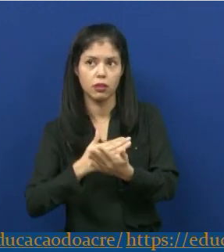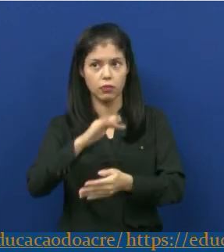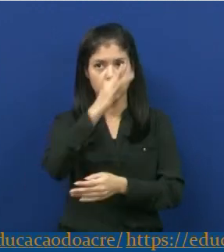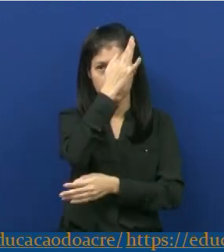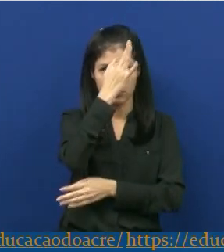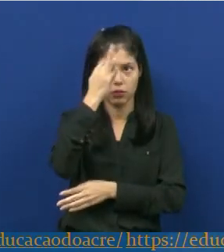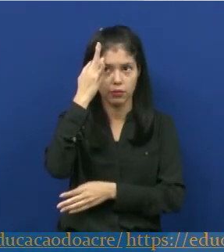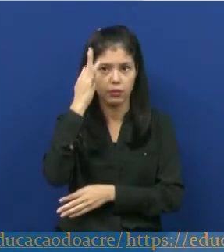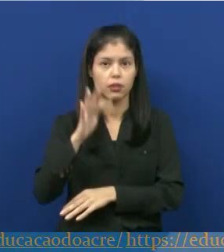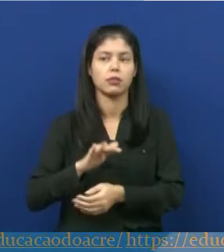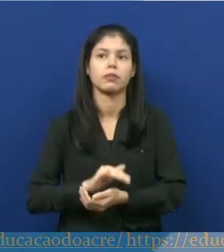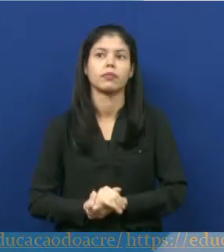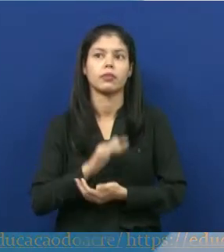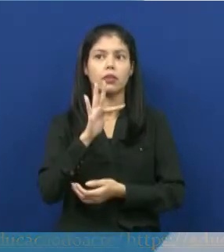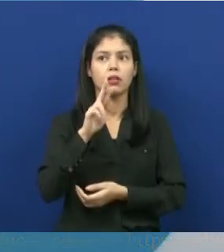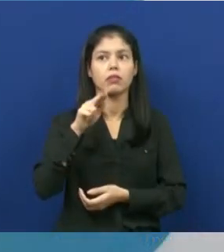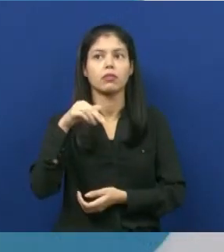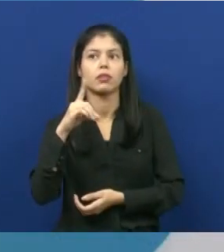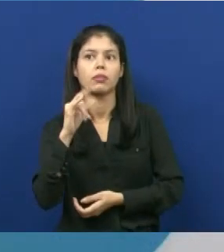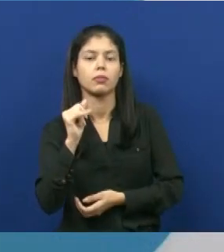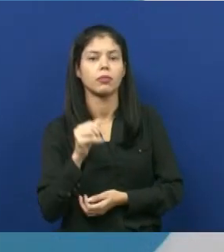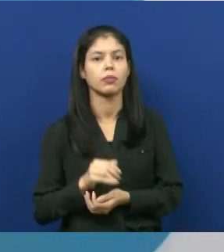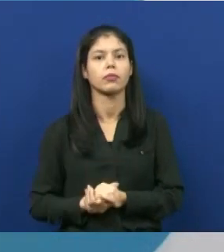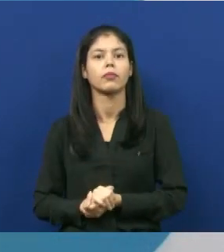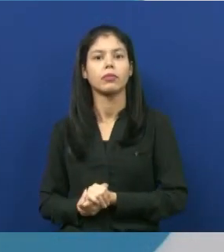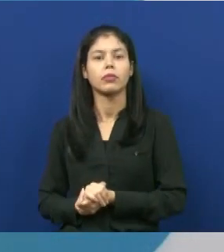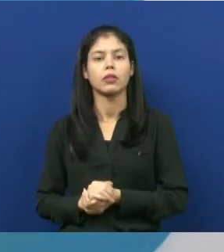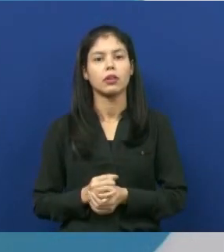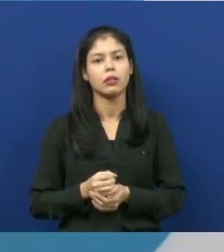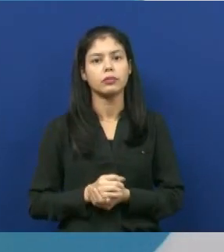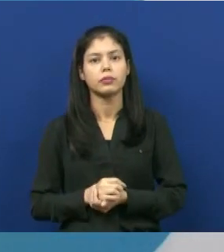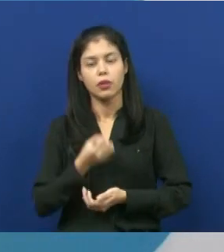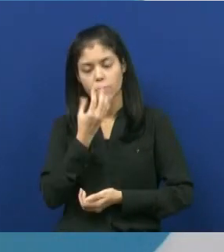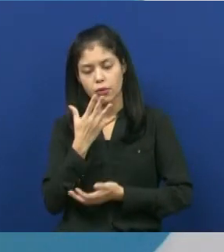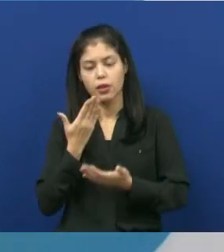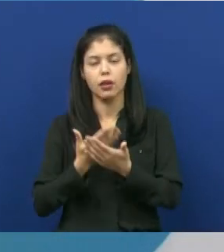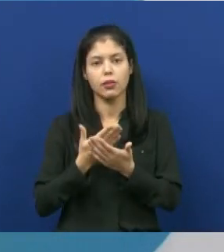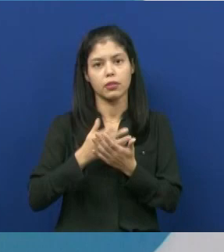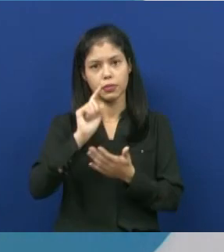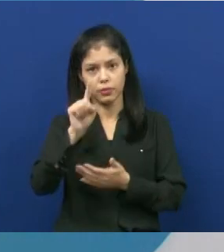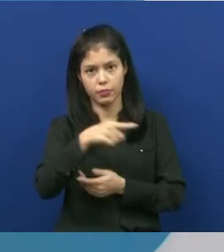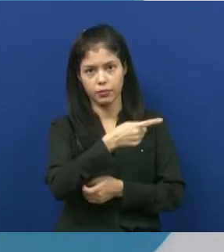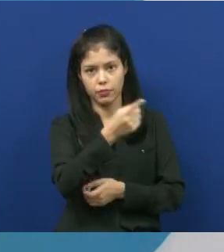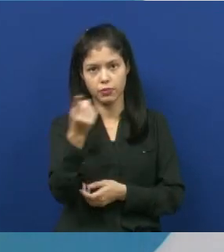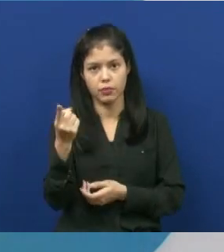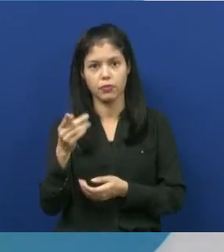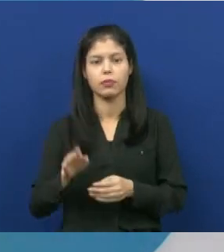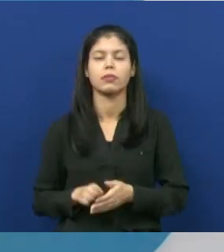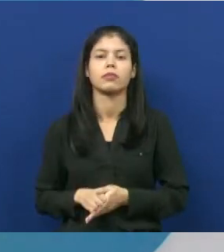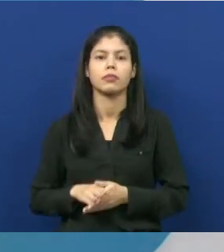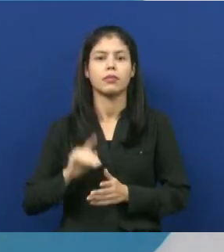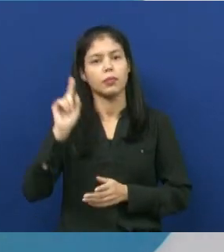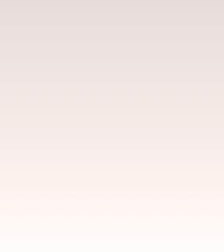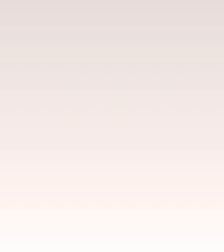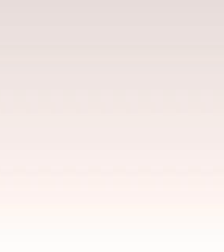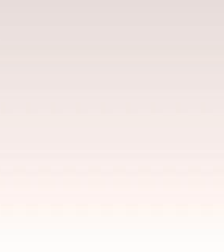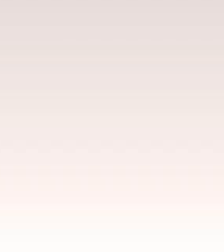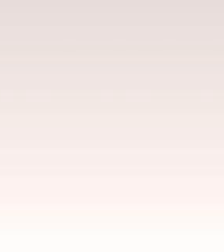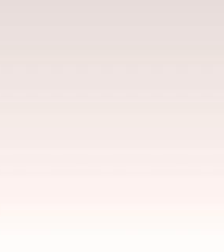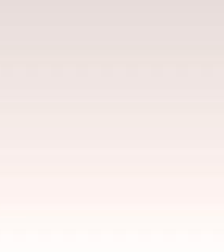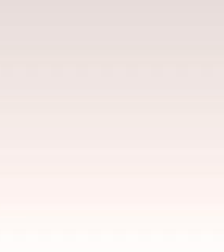Filosofia. Sucesso para vocês e acompanhe a nossa próxima aula sobre a indústria cultural.